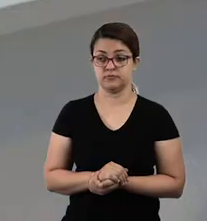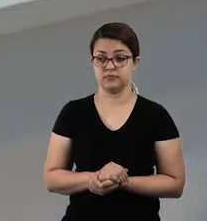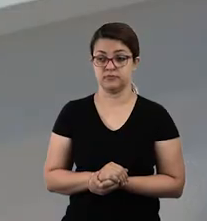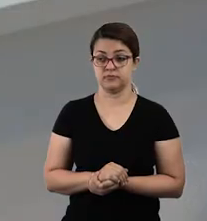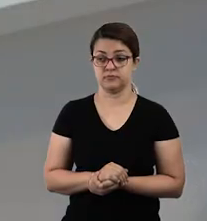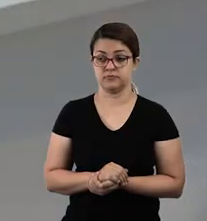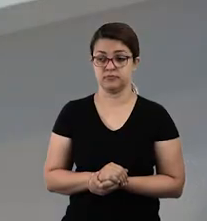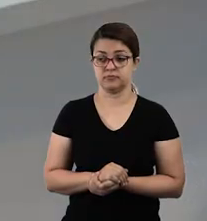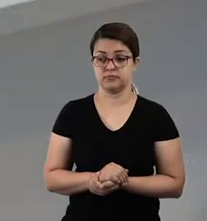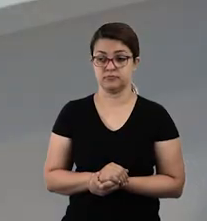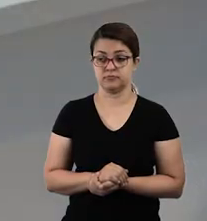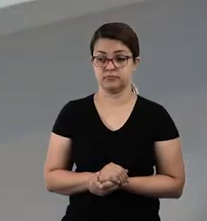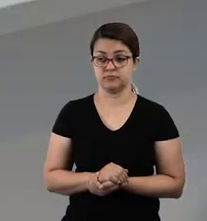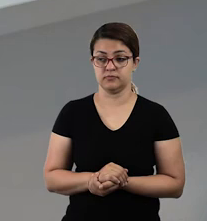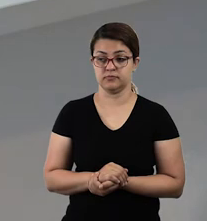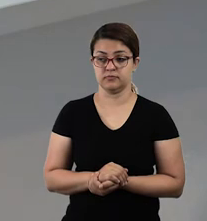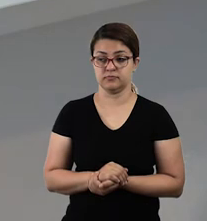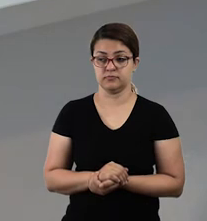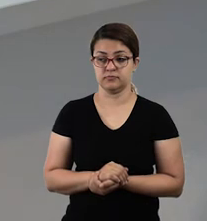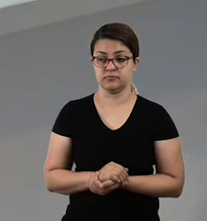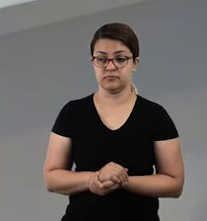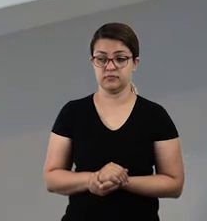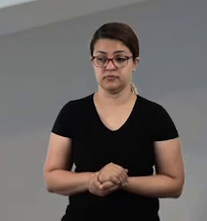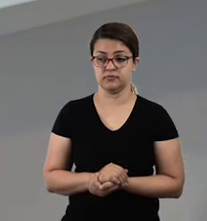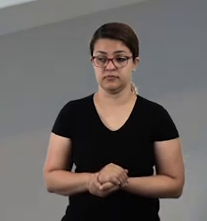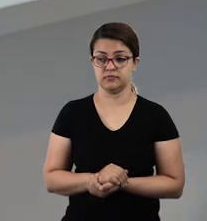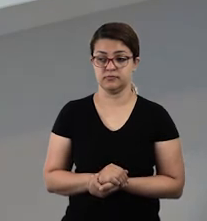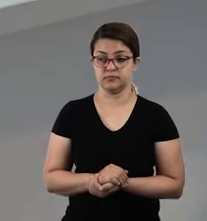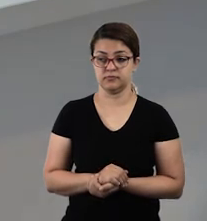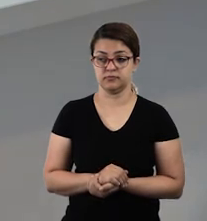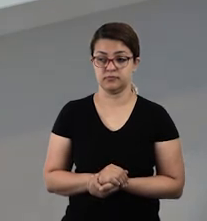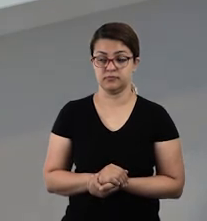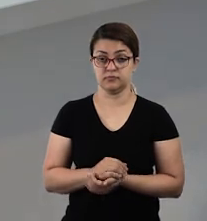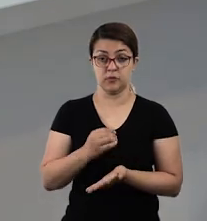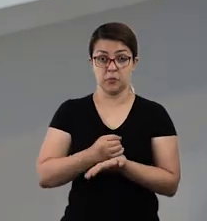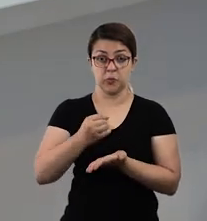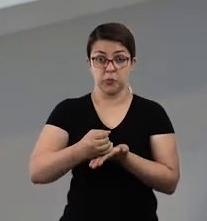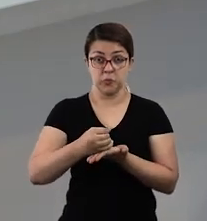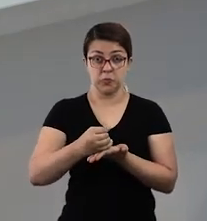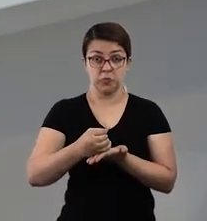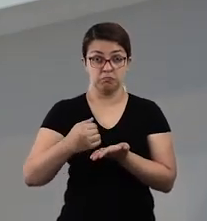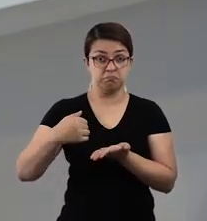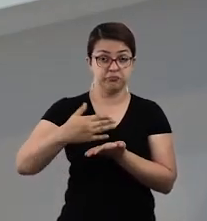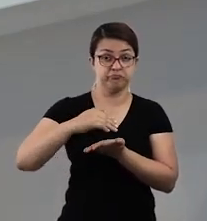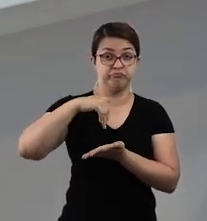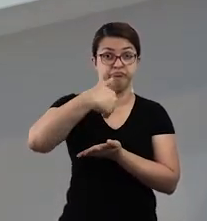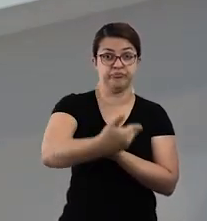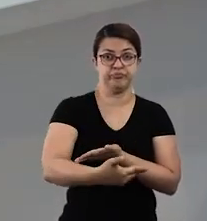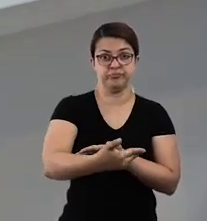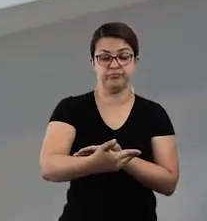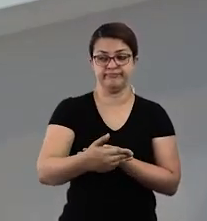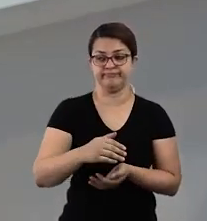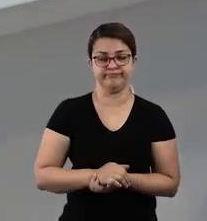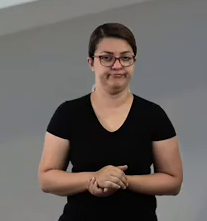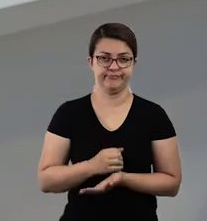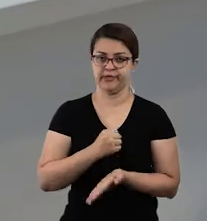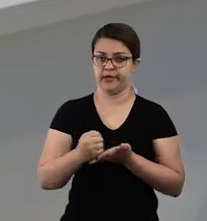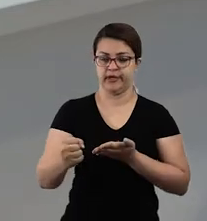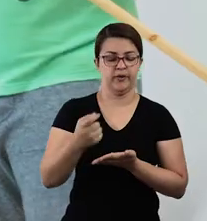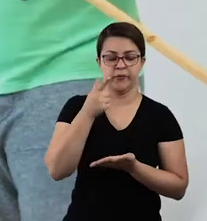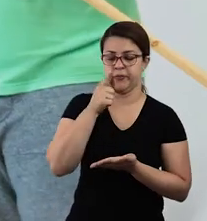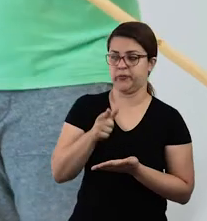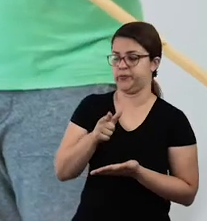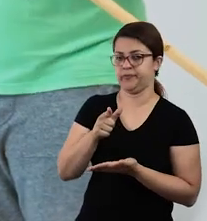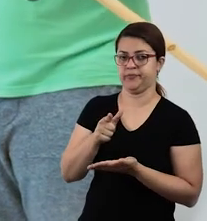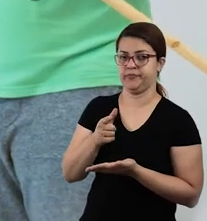Derrubei um, outro. Ó, derrubei 2 de uma vez e a bolinha. Eu passo a vez. Se tiver outra